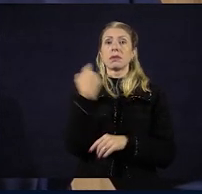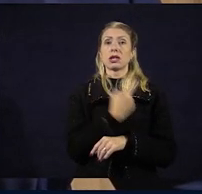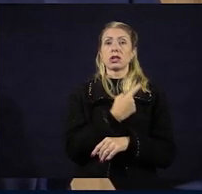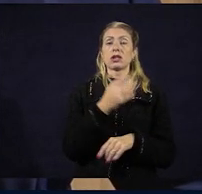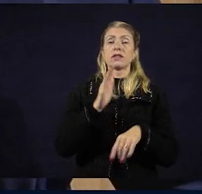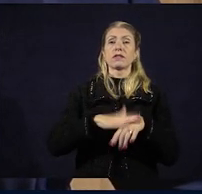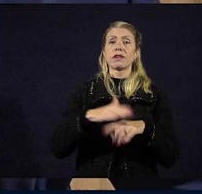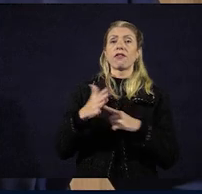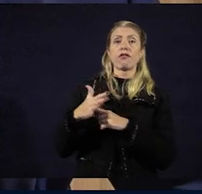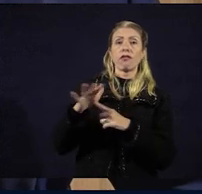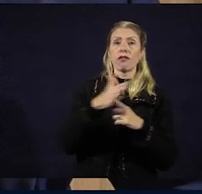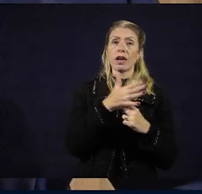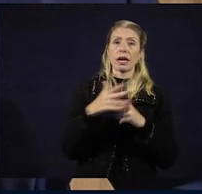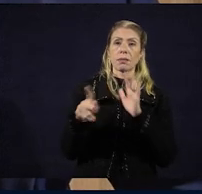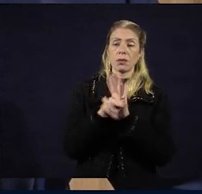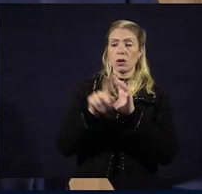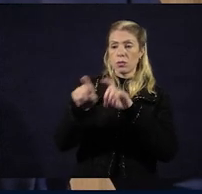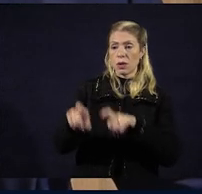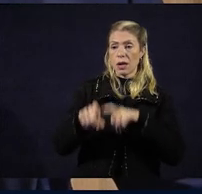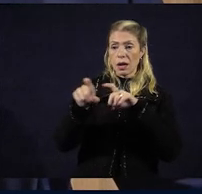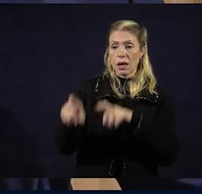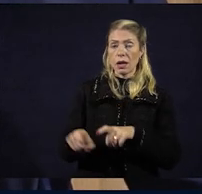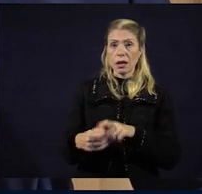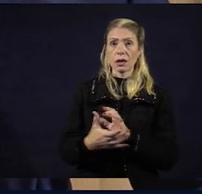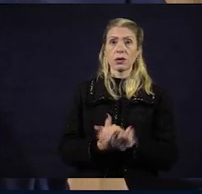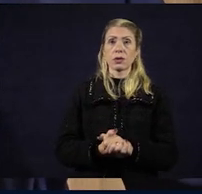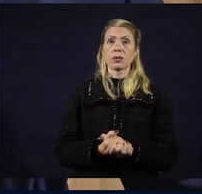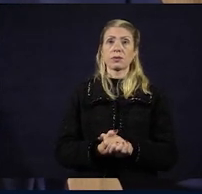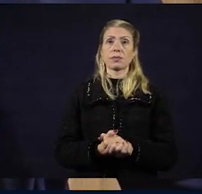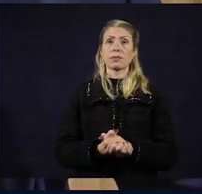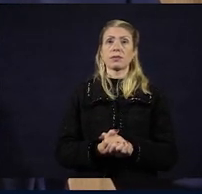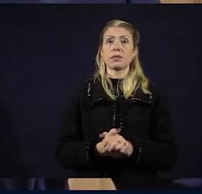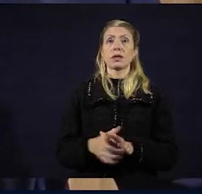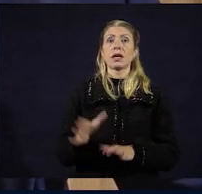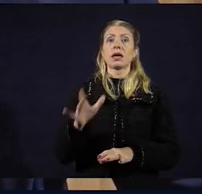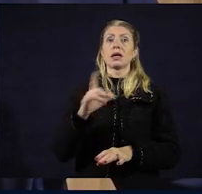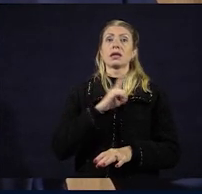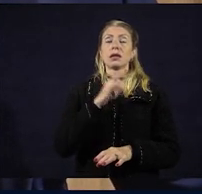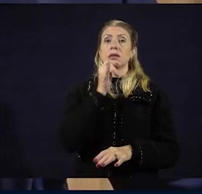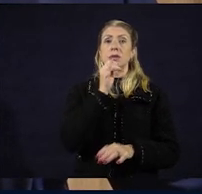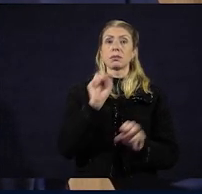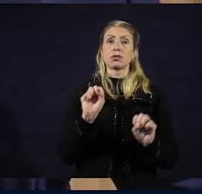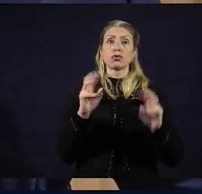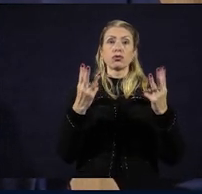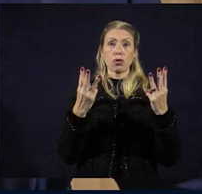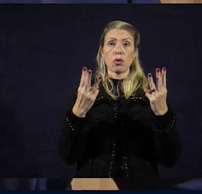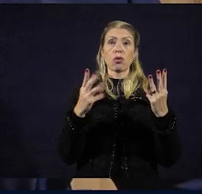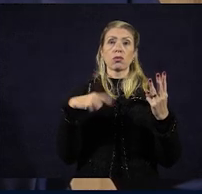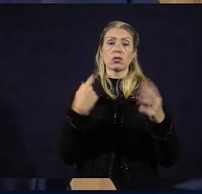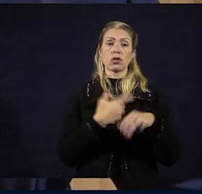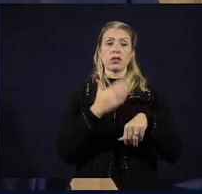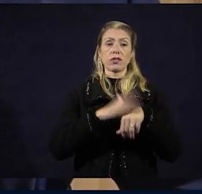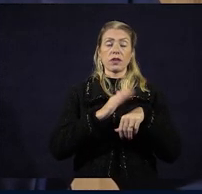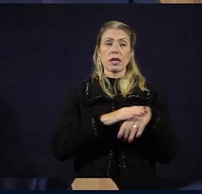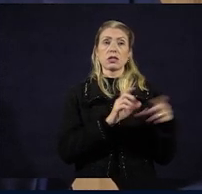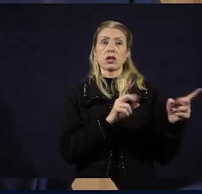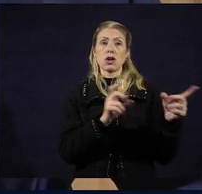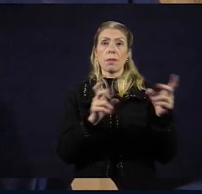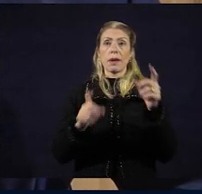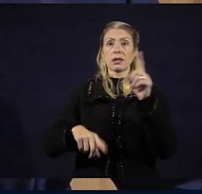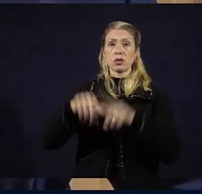feiras agronômicas né tem o que a gente chama de um show que onde você faz o comercialização de